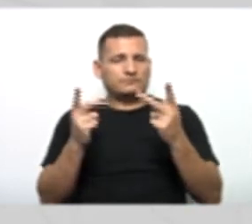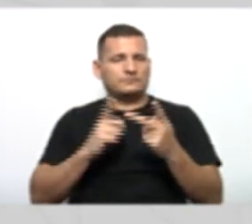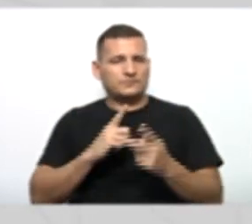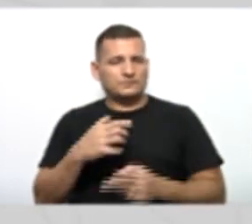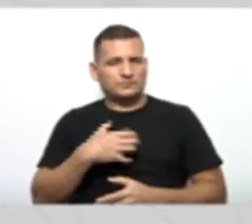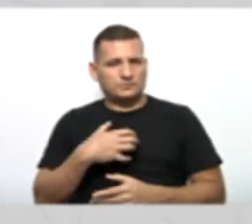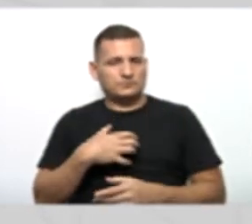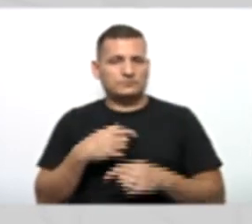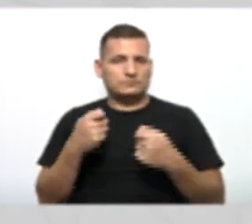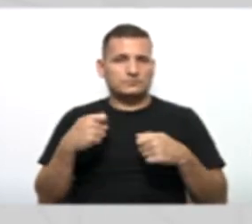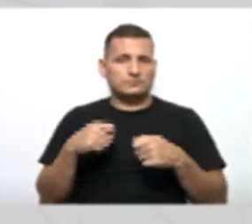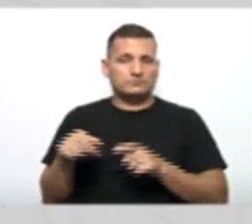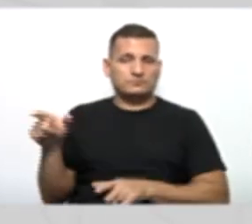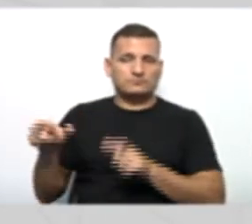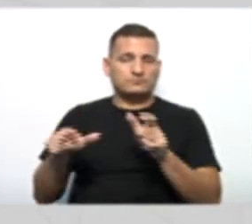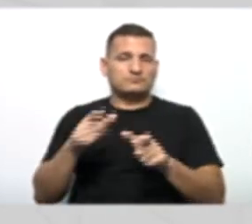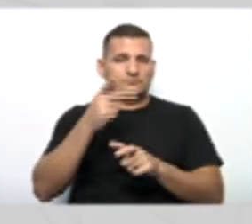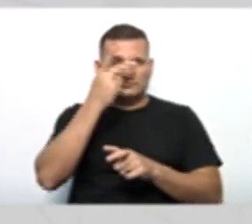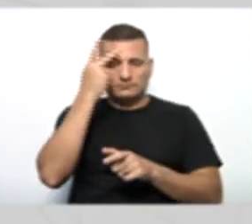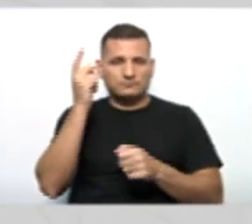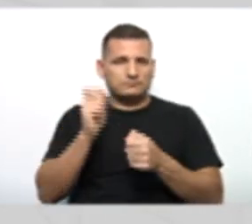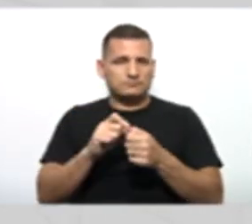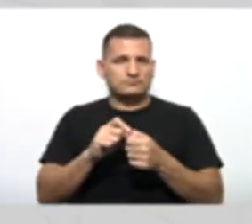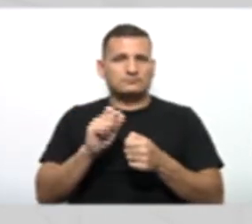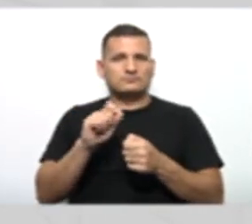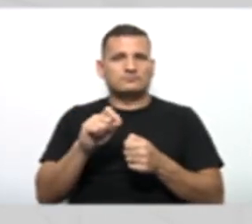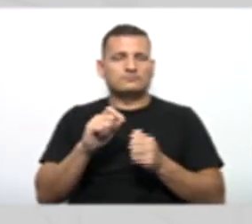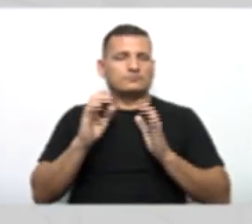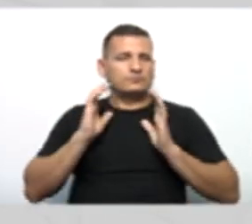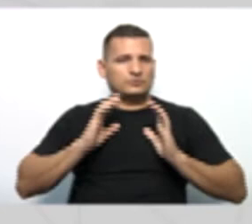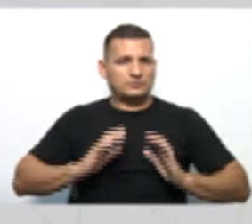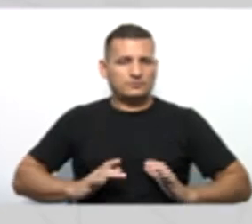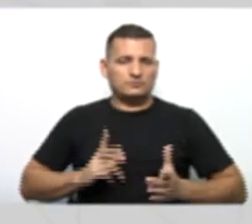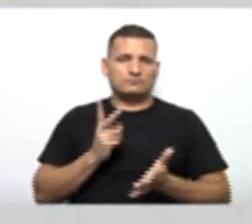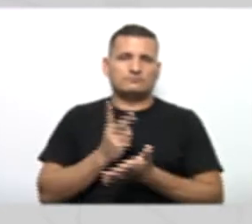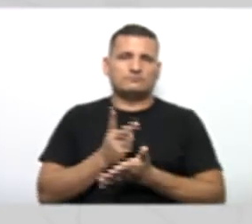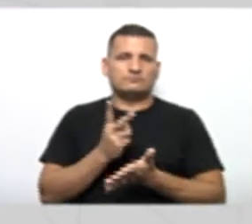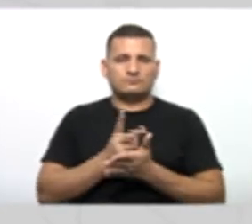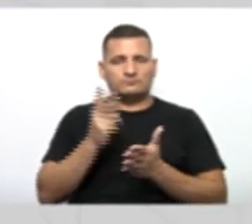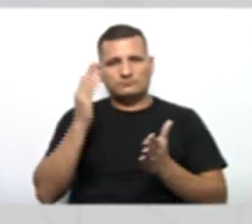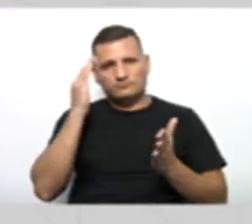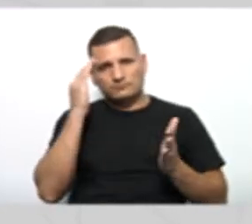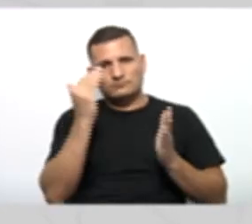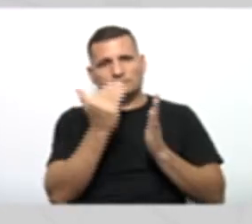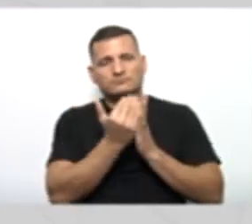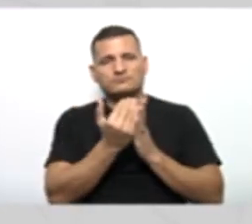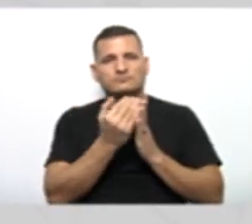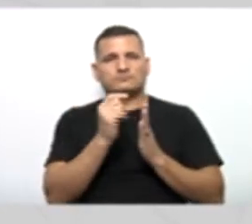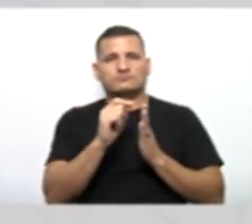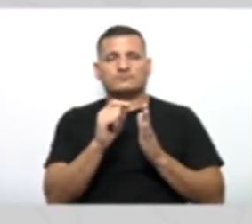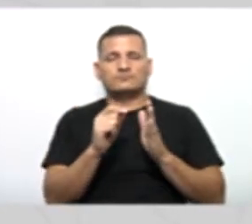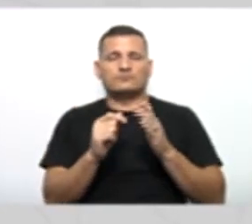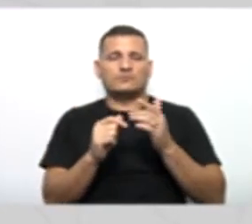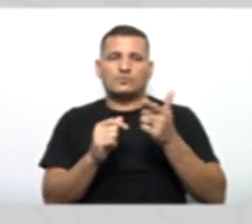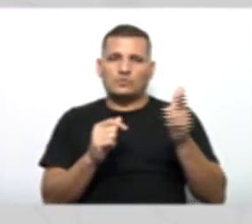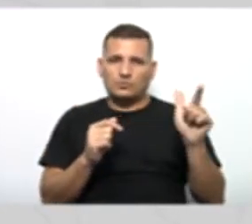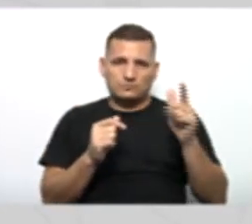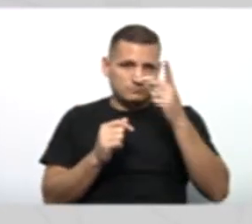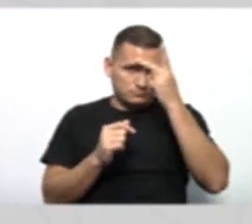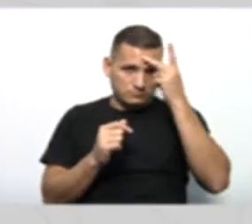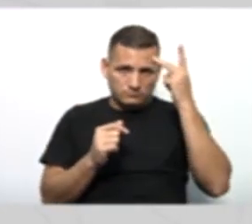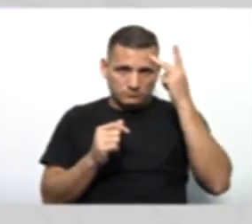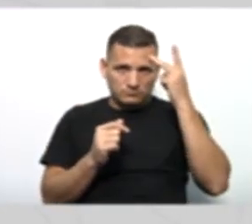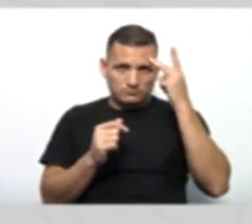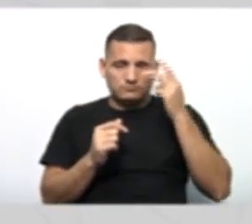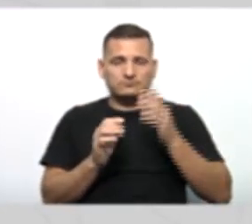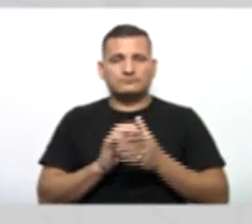que o indivíduo estabeleça ações levando-se sempre em consideração a ação do outro e a forma